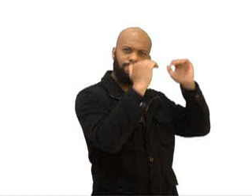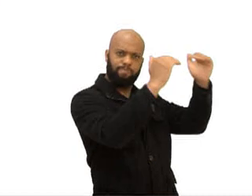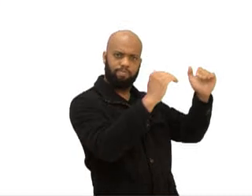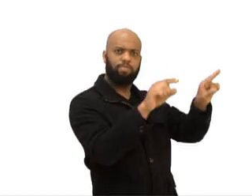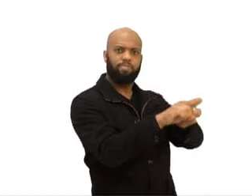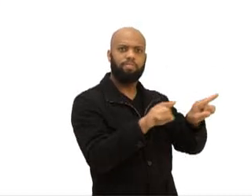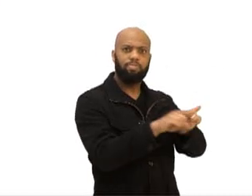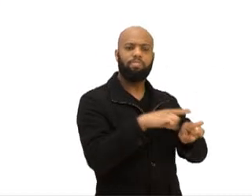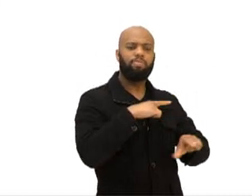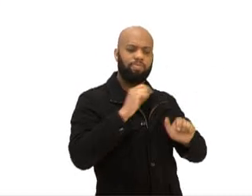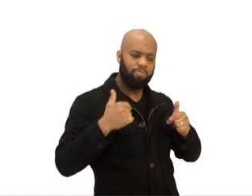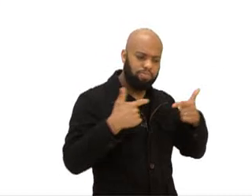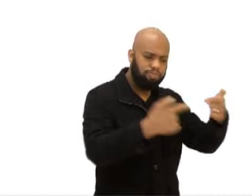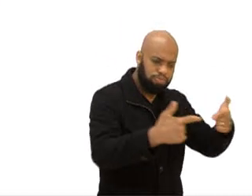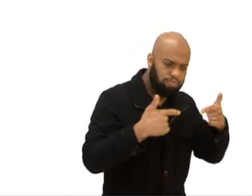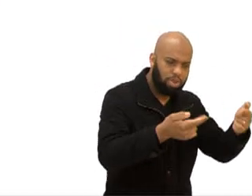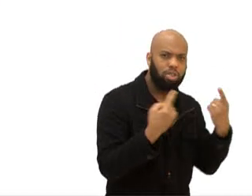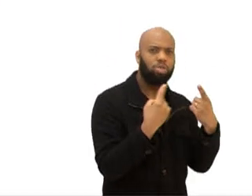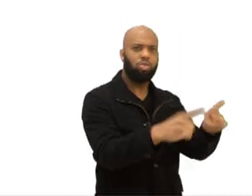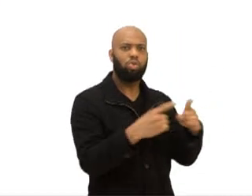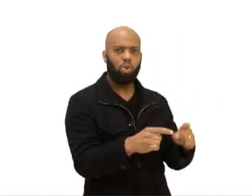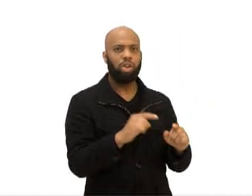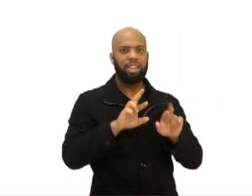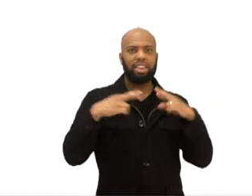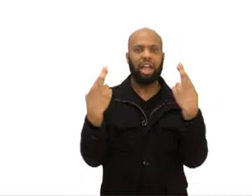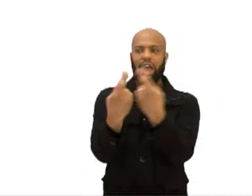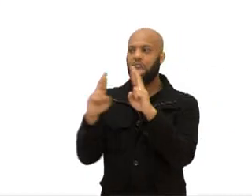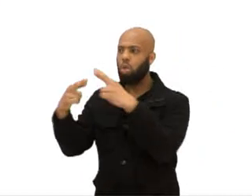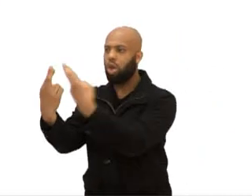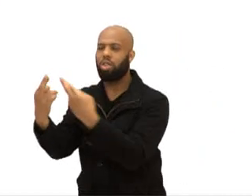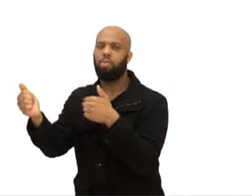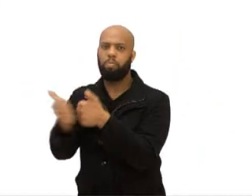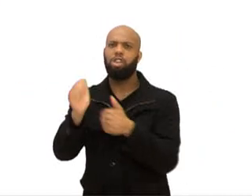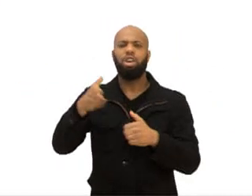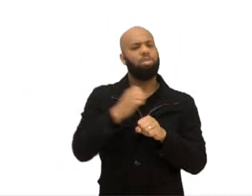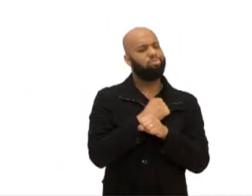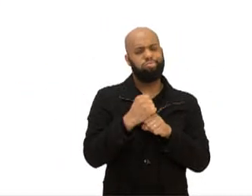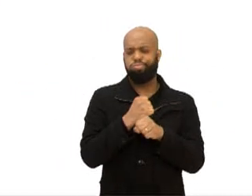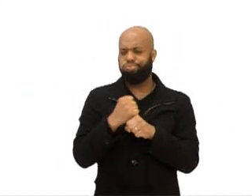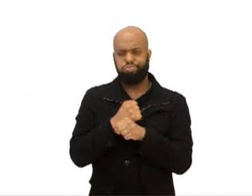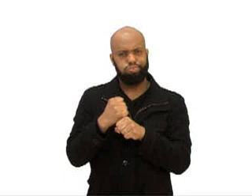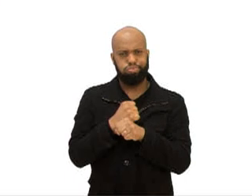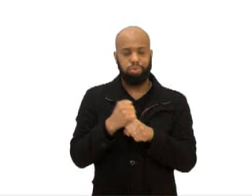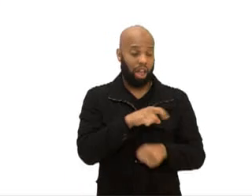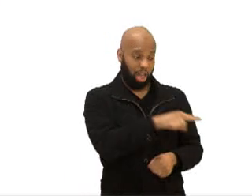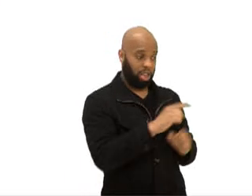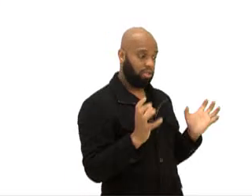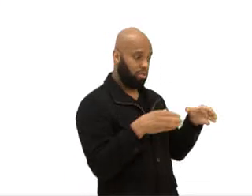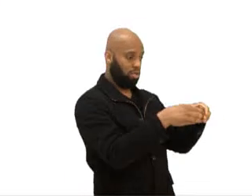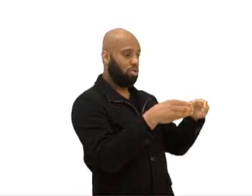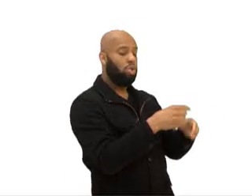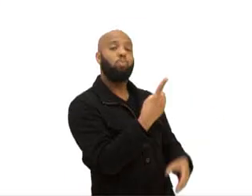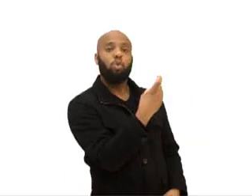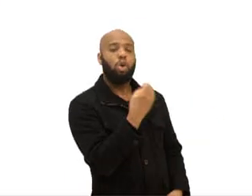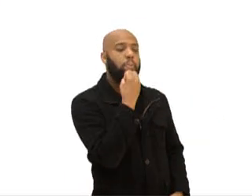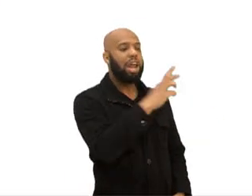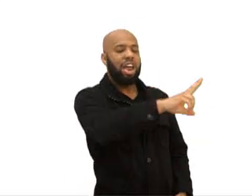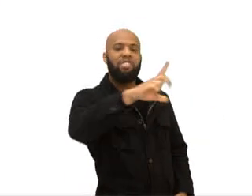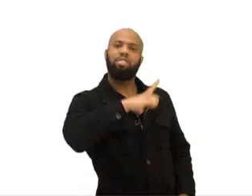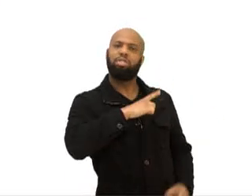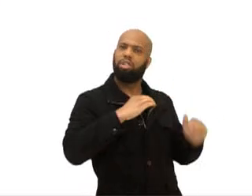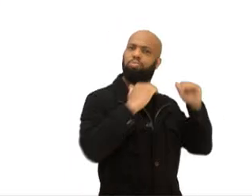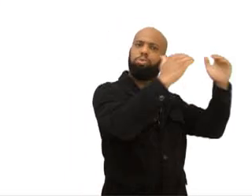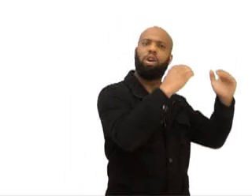a guerra que ele empreende contra os reinos vizinhos há muitos anos. Os prateados, por sua vez, são os únicos beneficiários